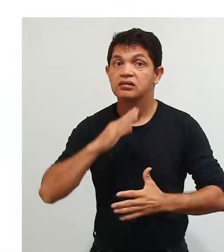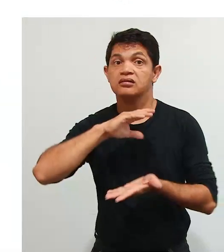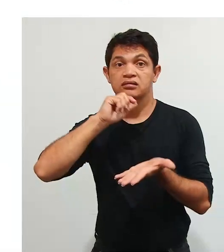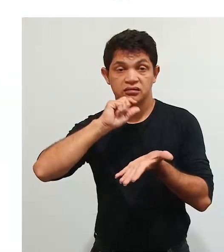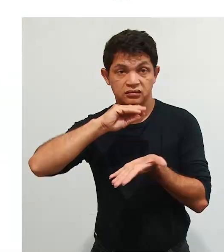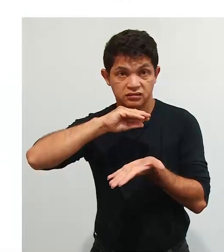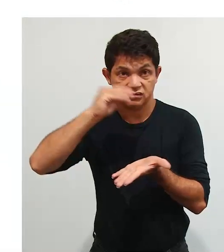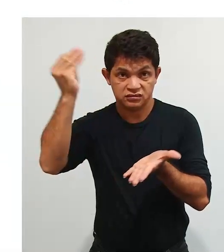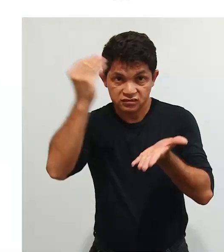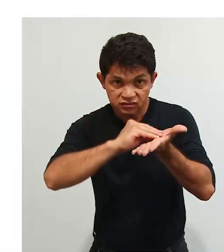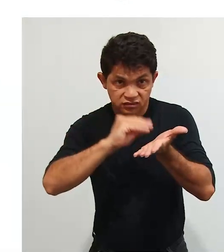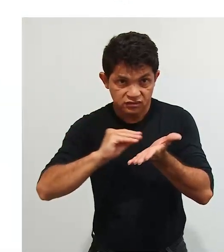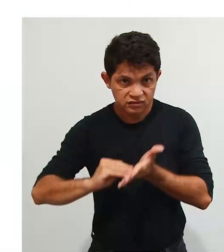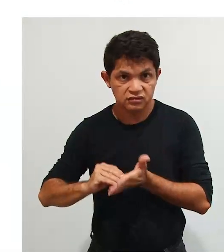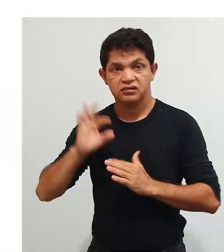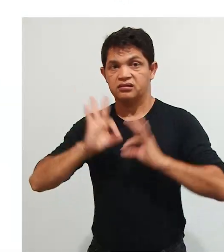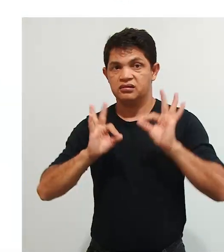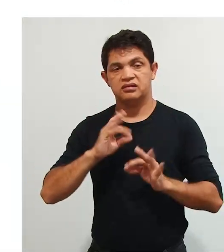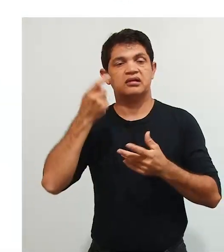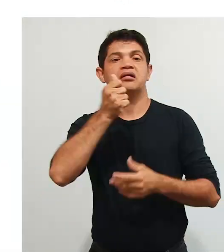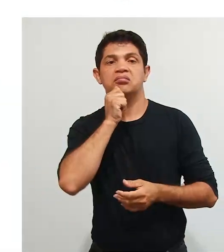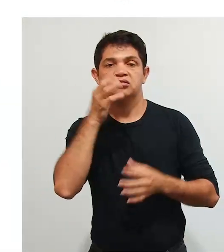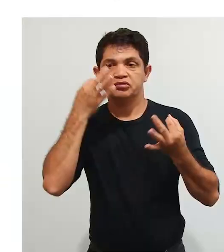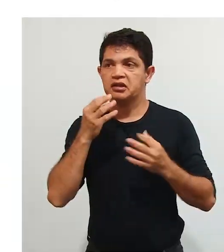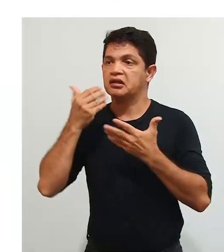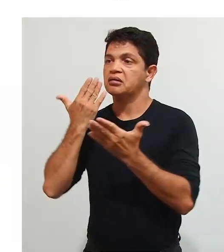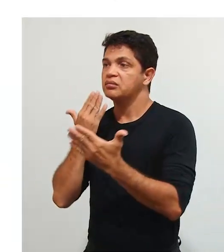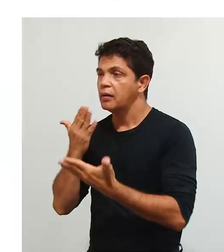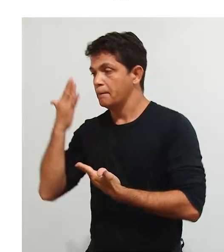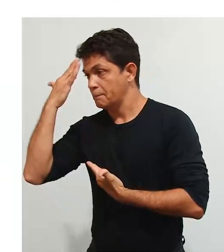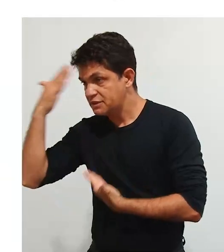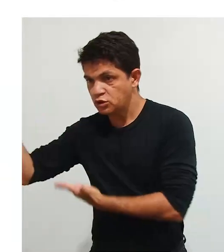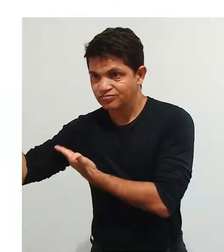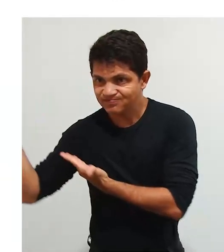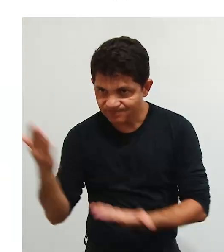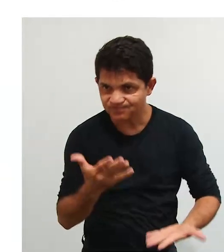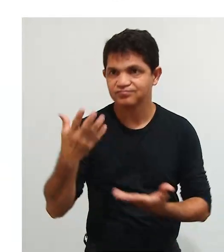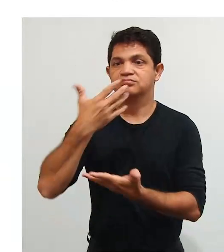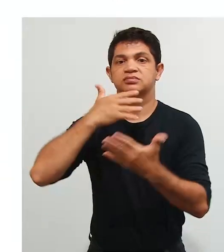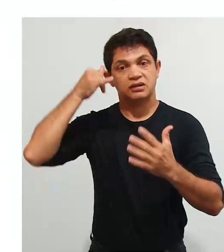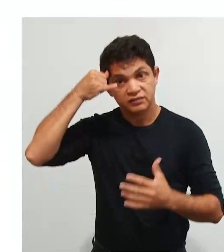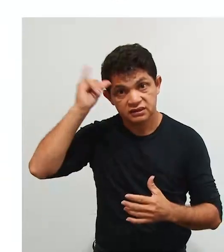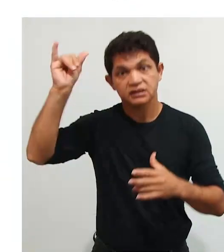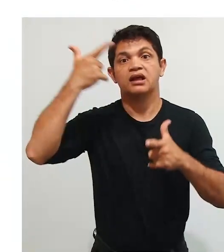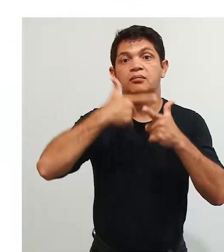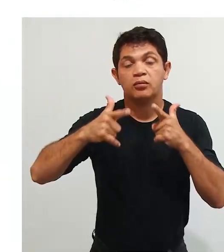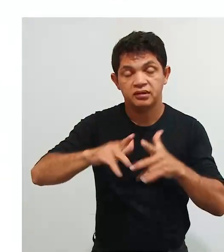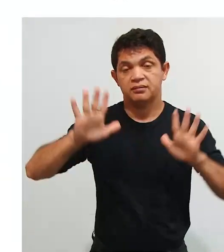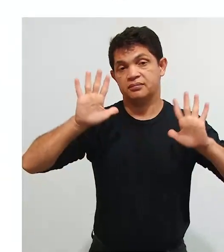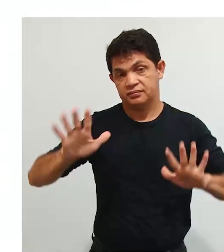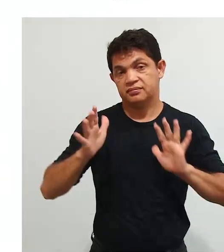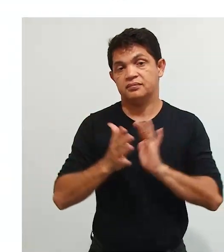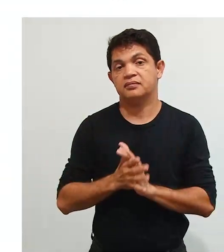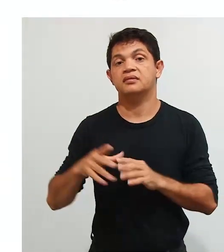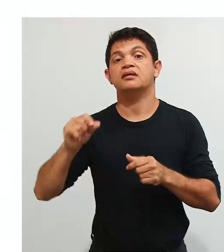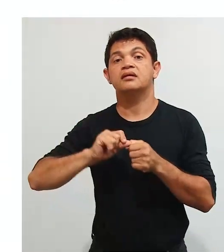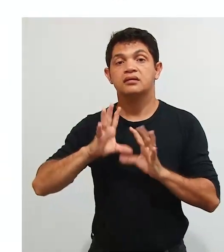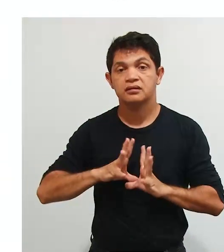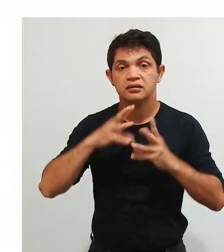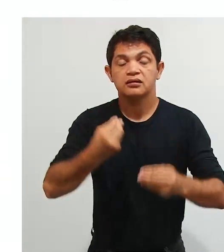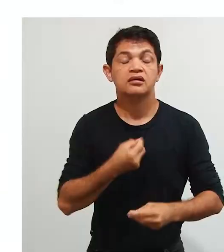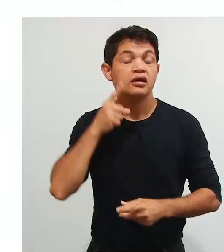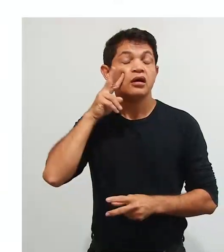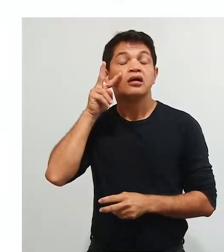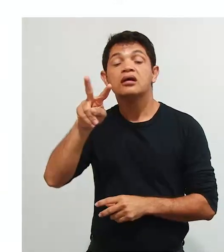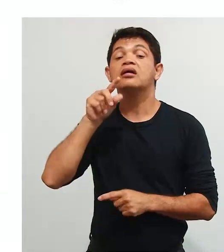você nunca leva em consideração. Aqui é a palavrinha que a gente deve evitar. Com assertividade, eu entendo o seu